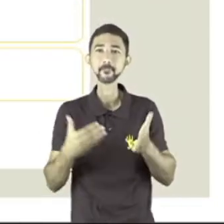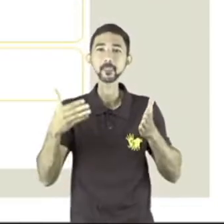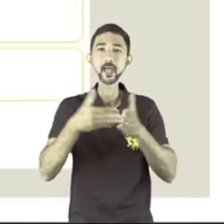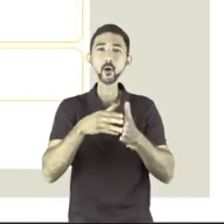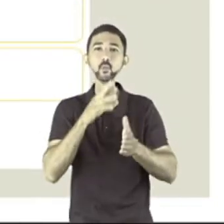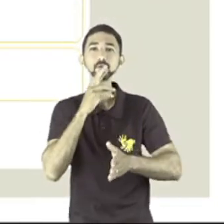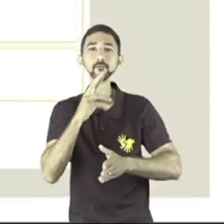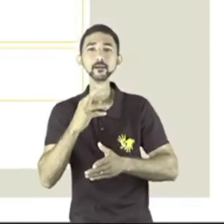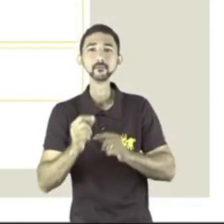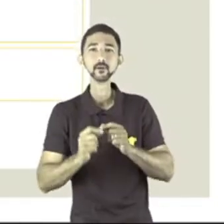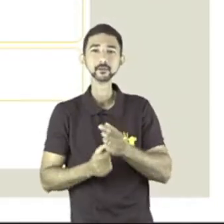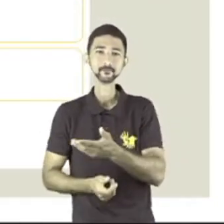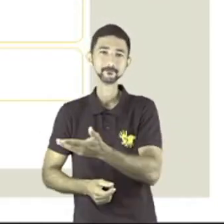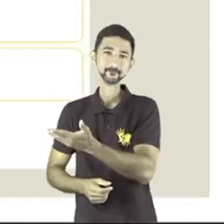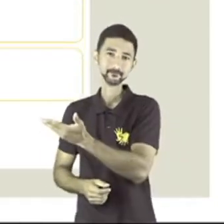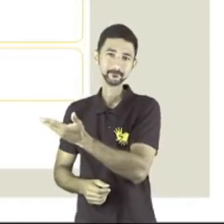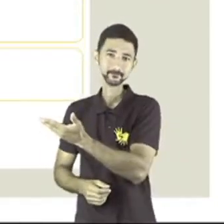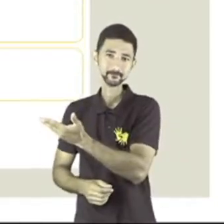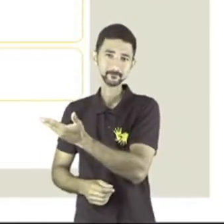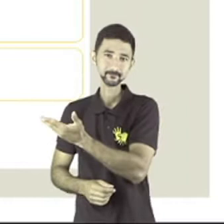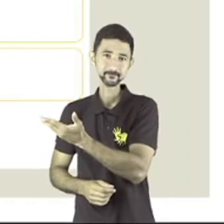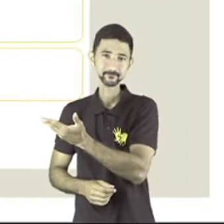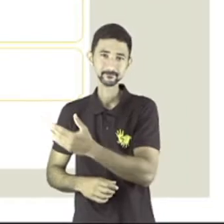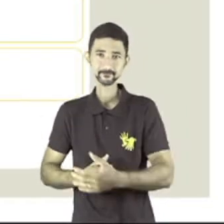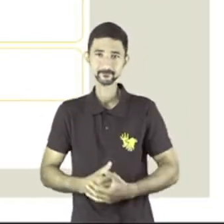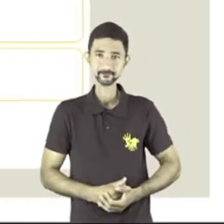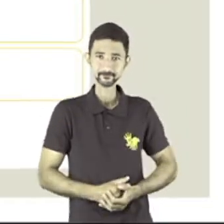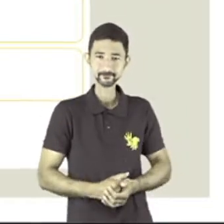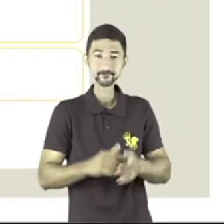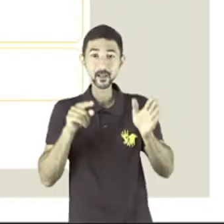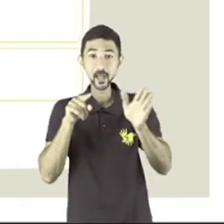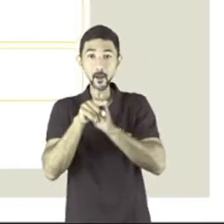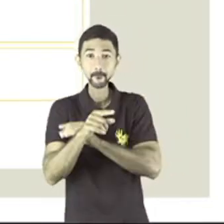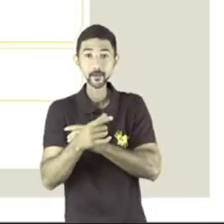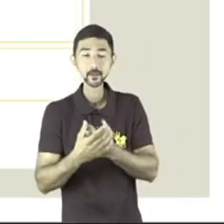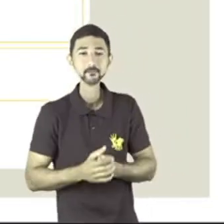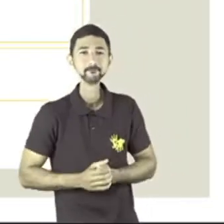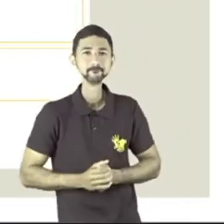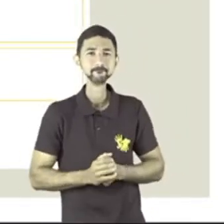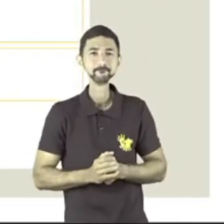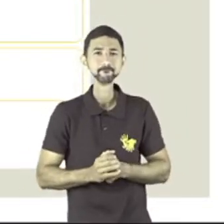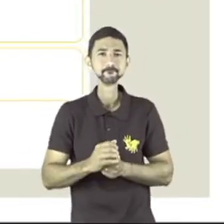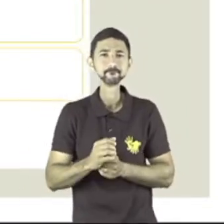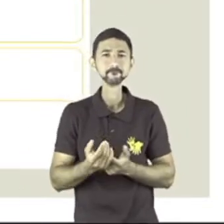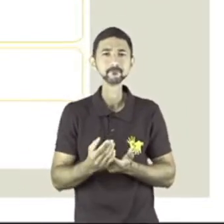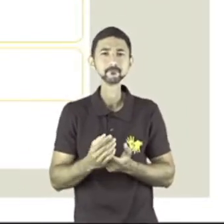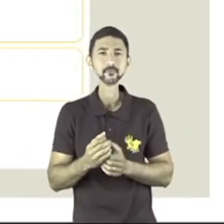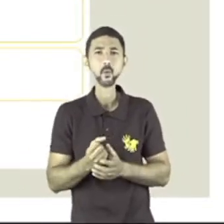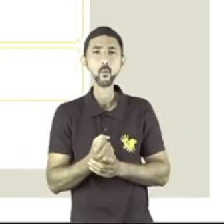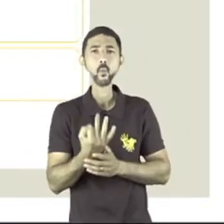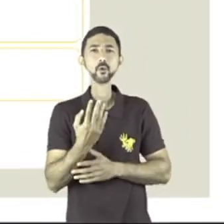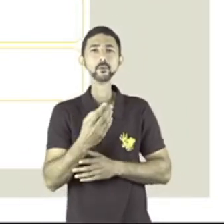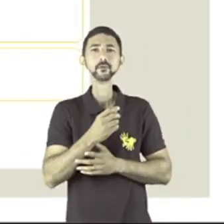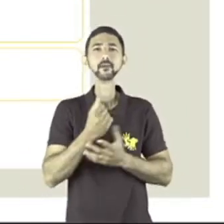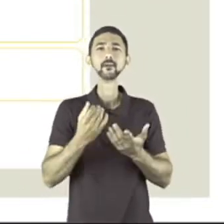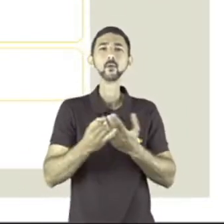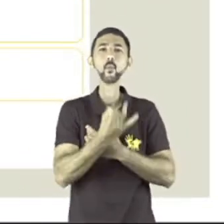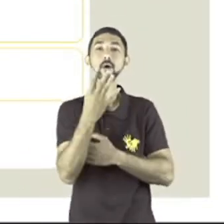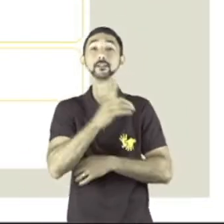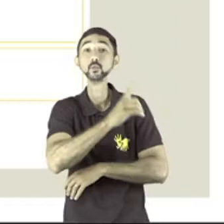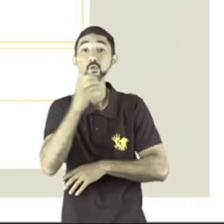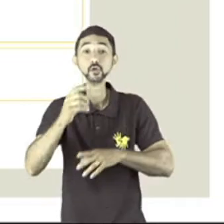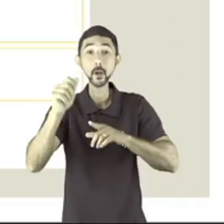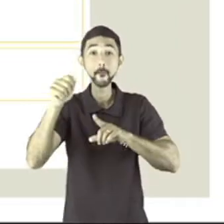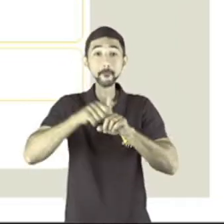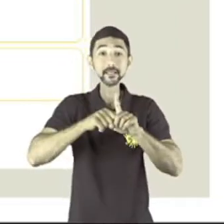resposta, crianças, está bem aqui, ó. Eu perguntei para vocês quantos dias tinha novembro?